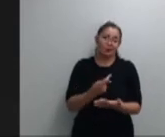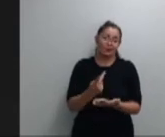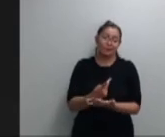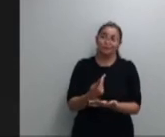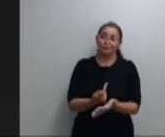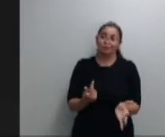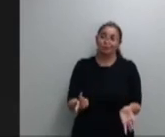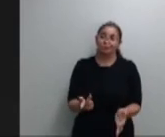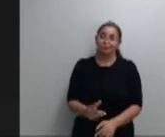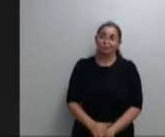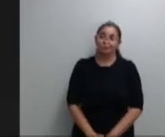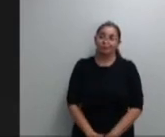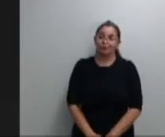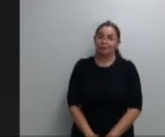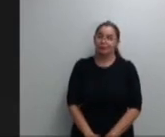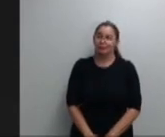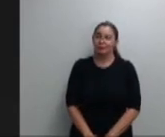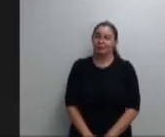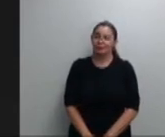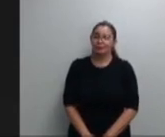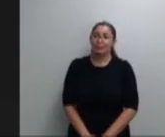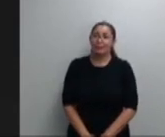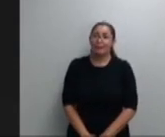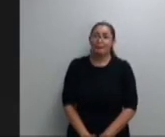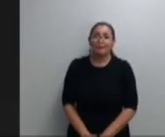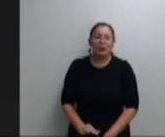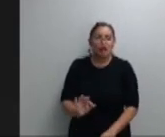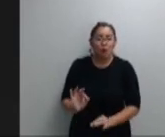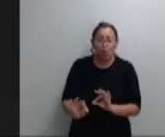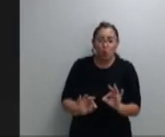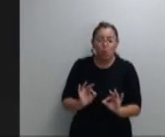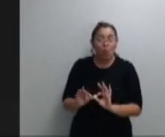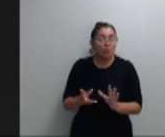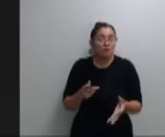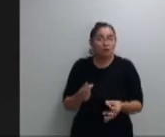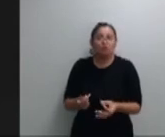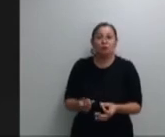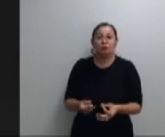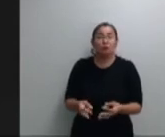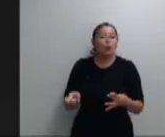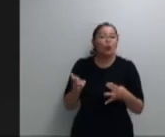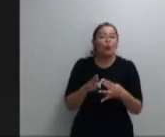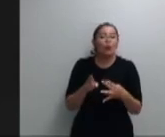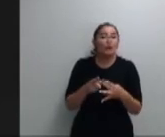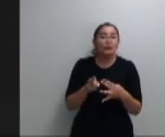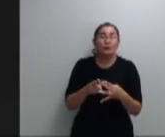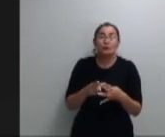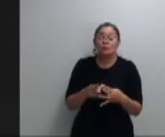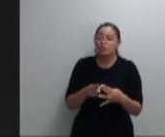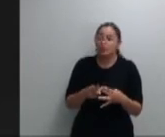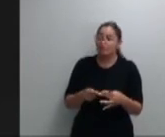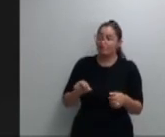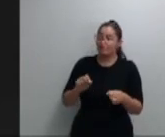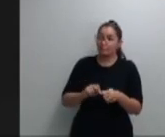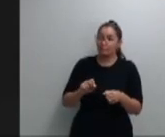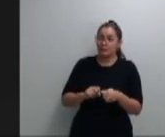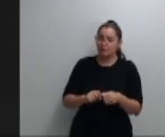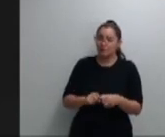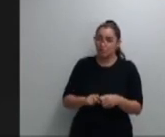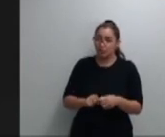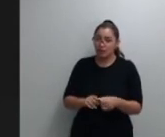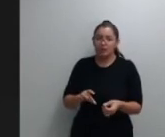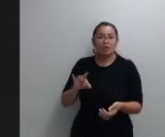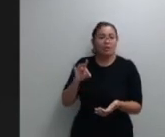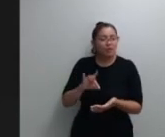Busca-se fazer crer tratar-se a pretensão recursal de restabelecer um critério, qual